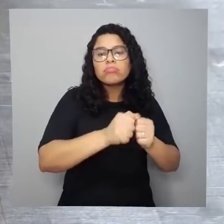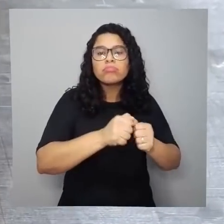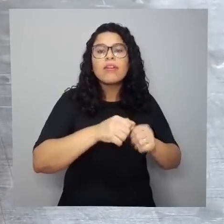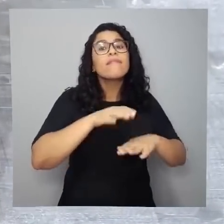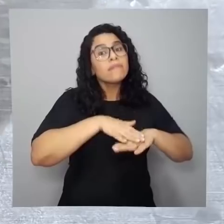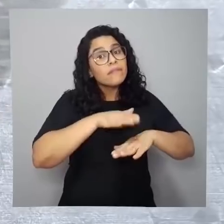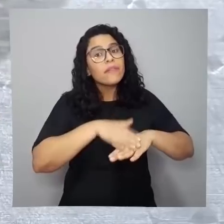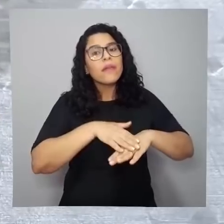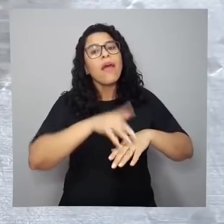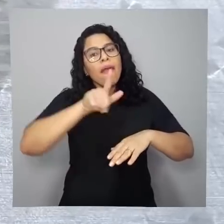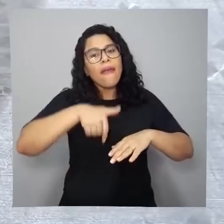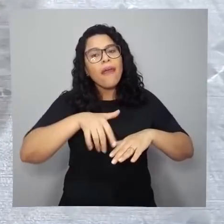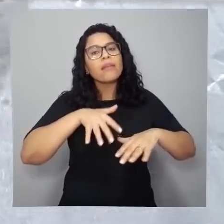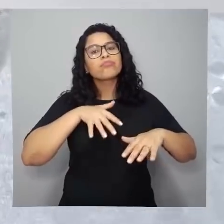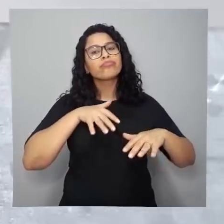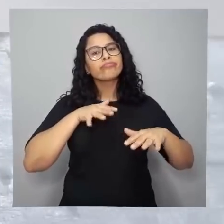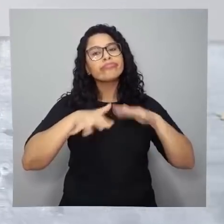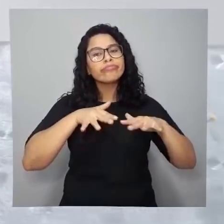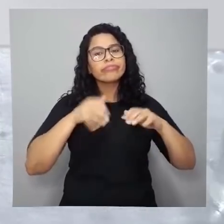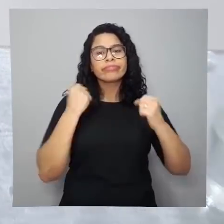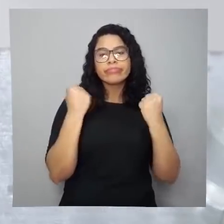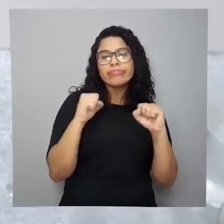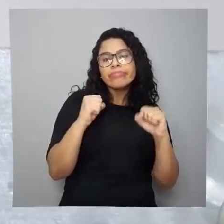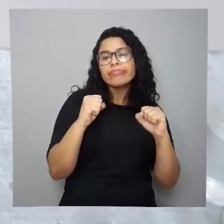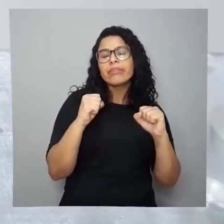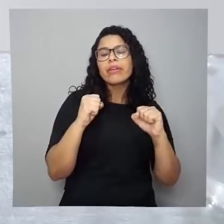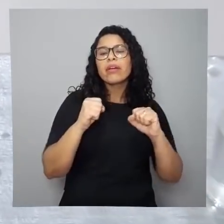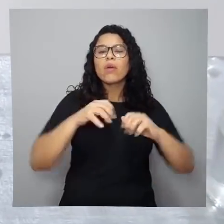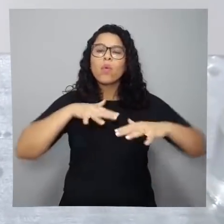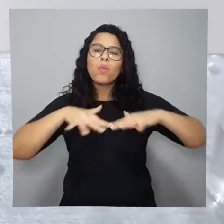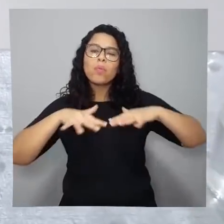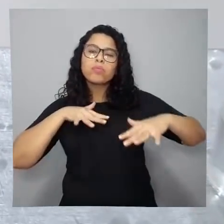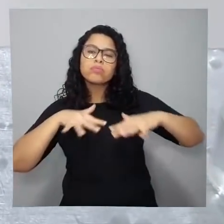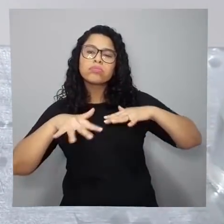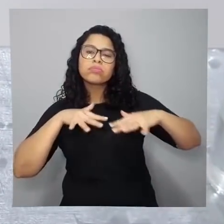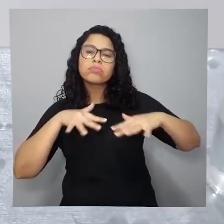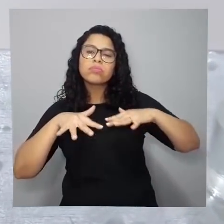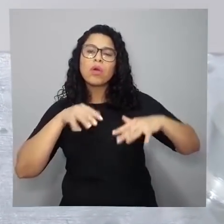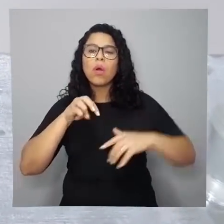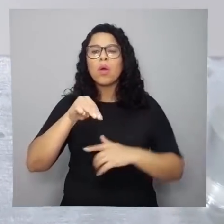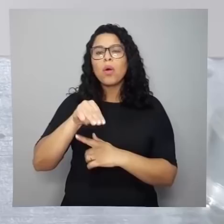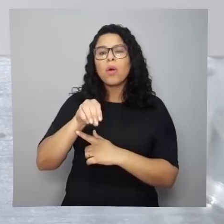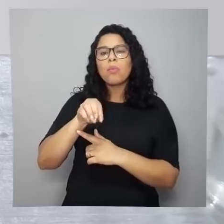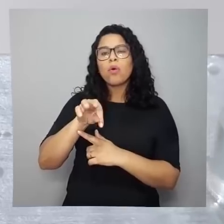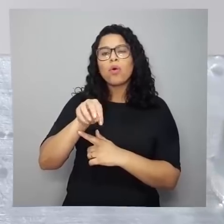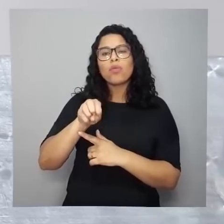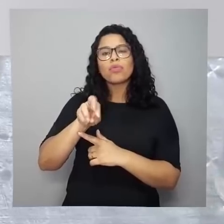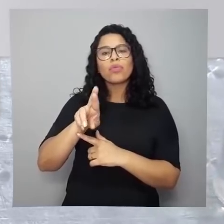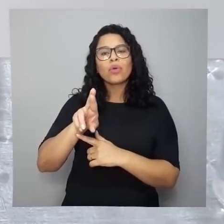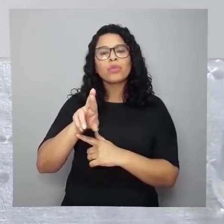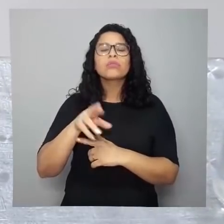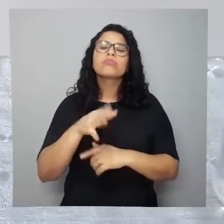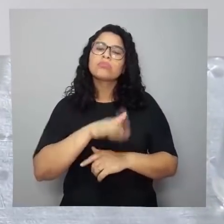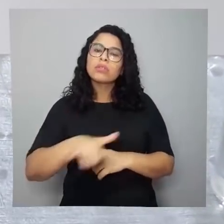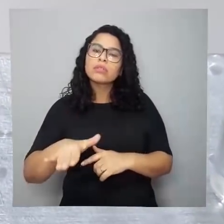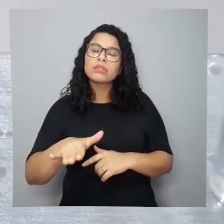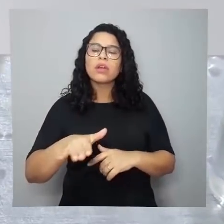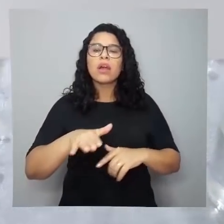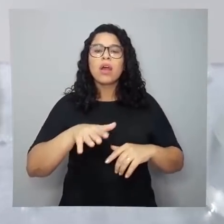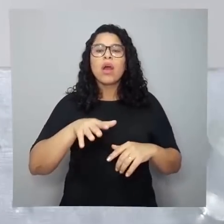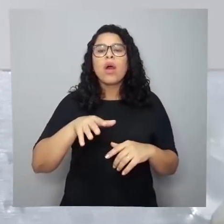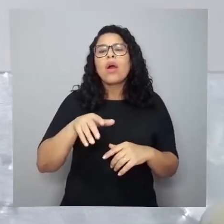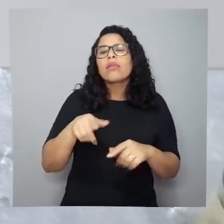porque é um exercício, tá trabalhando a coordenação motora, tá, gente? Isso não é só uma brincadeira, não. É movimento